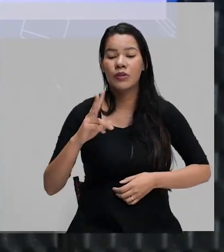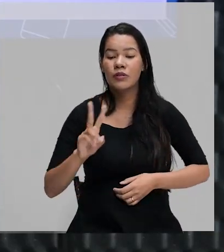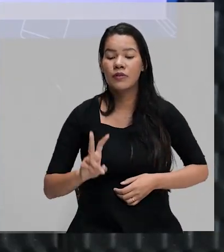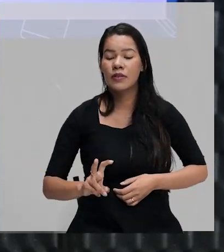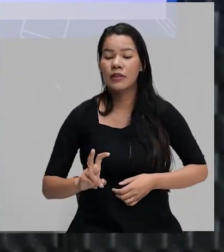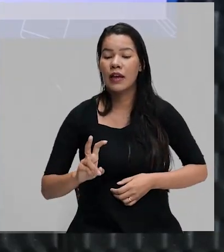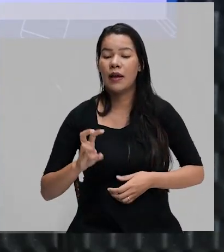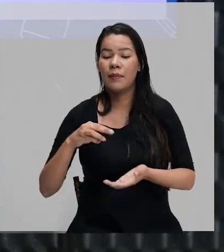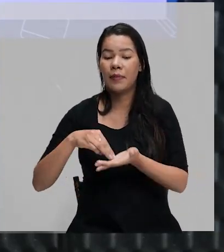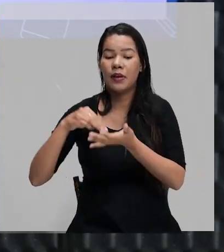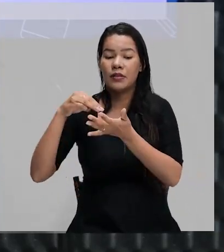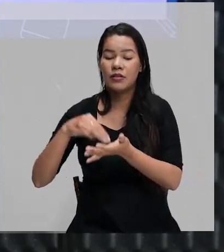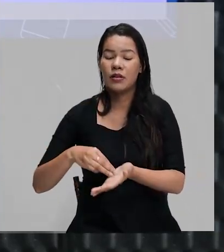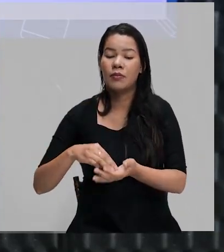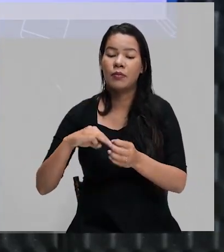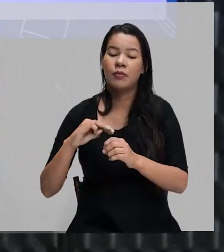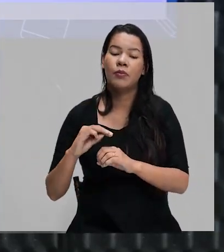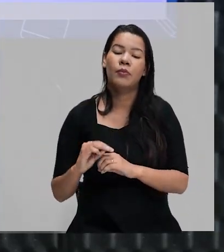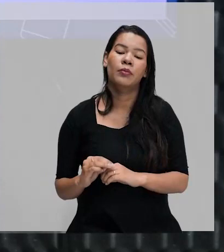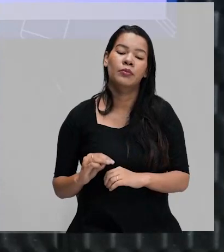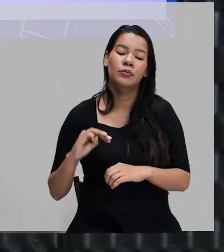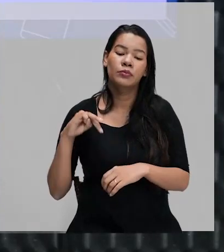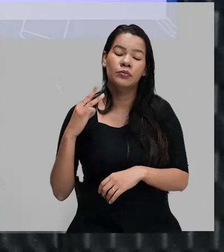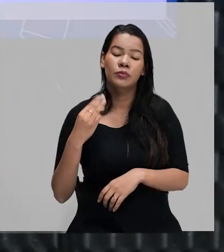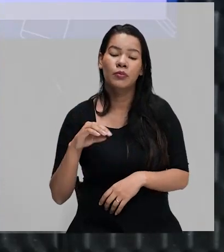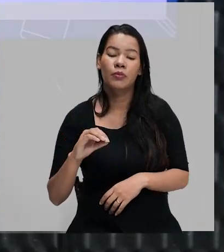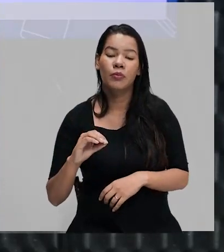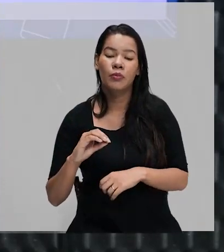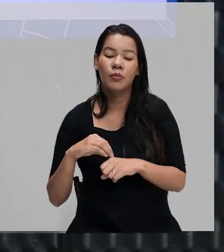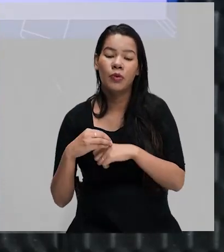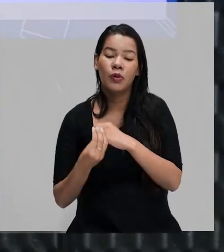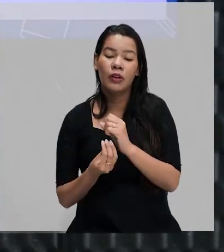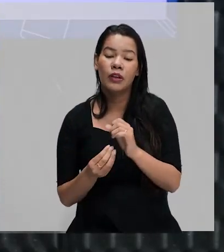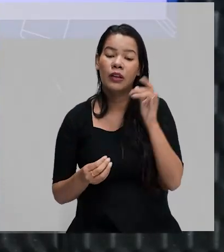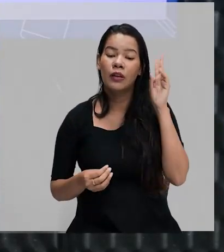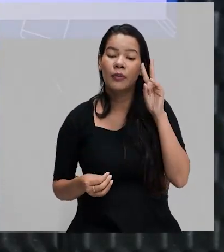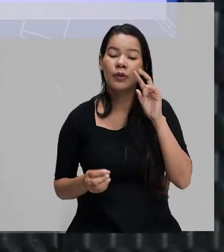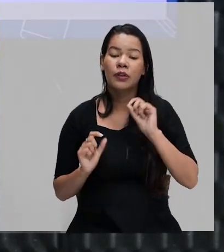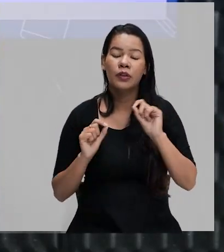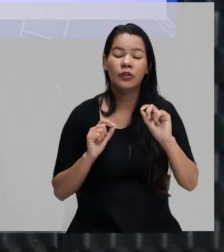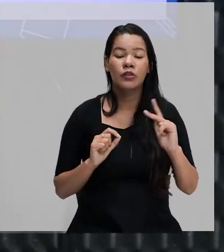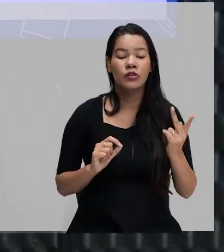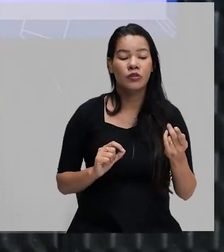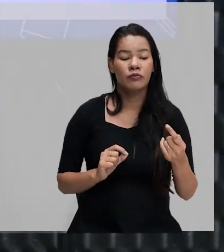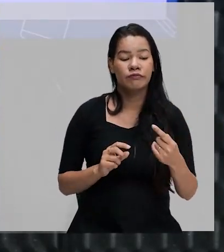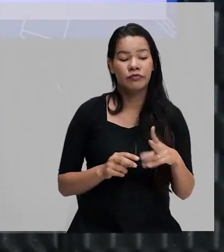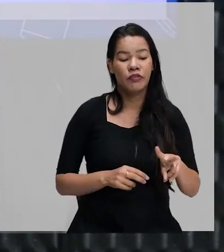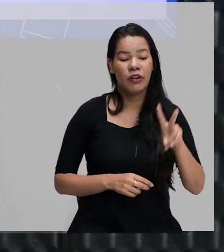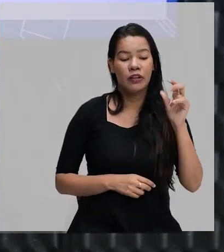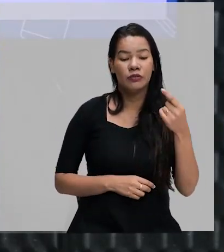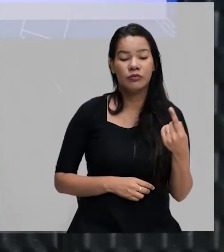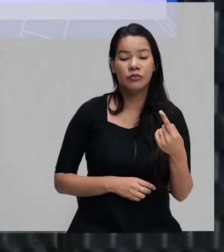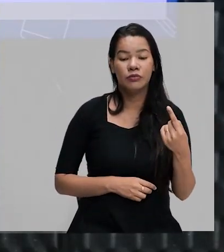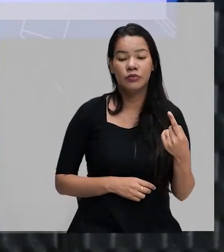molar. Lembrando que o hidrogênio vale 1 e o cloro 35,5, então o